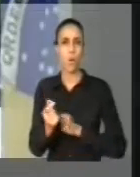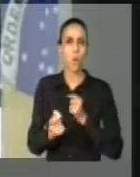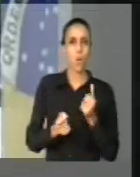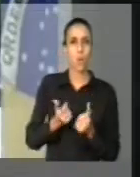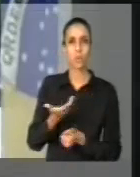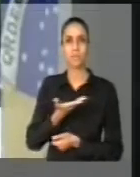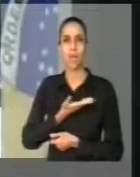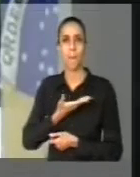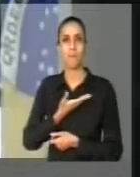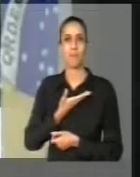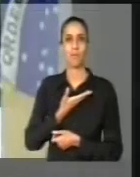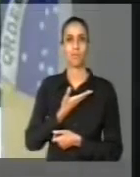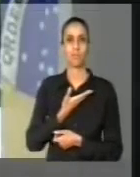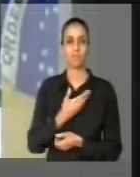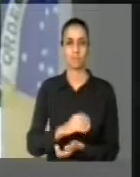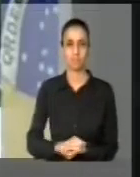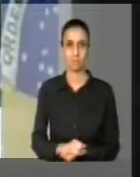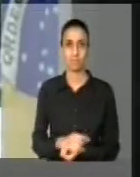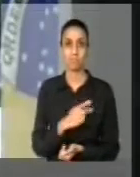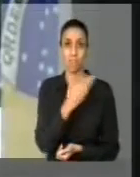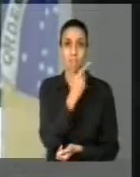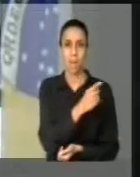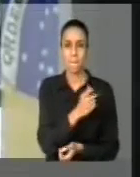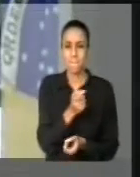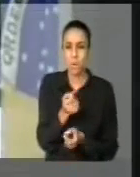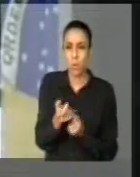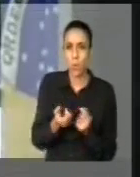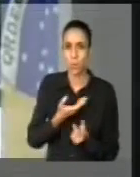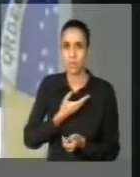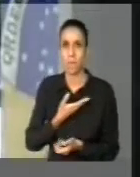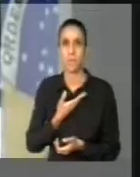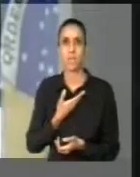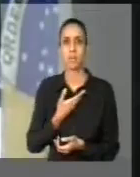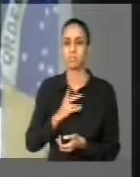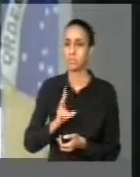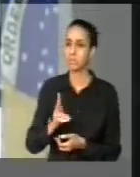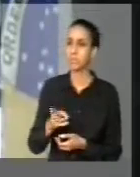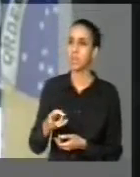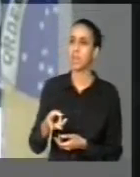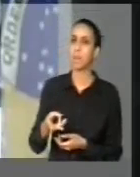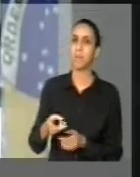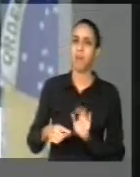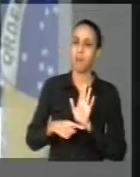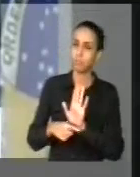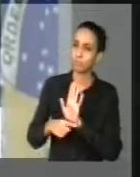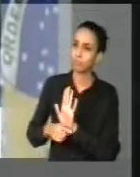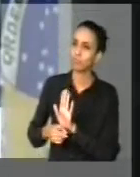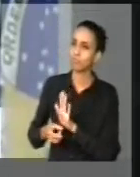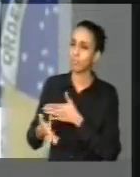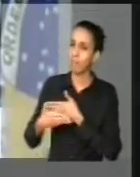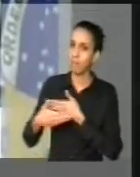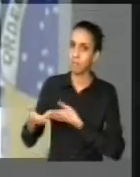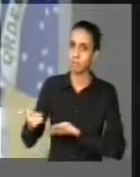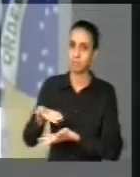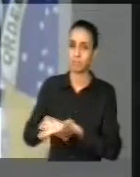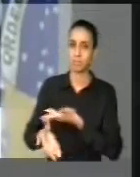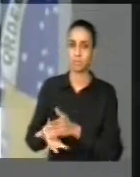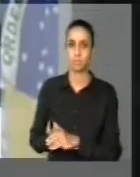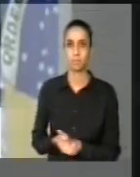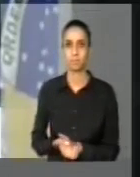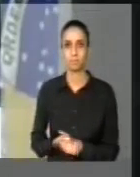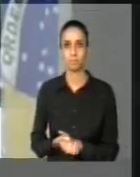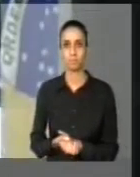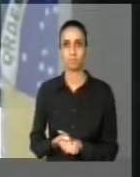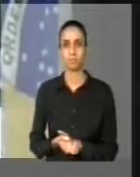venerava, os poucos ele prestigiava. Foi esse o Roberto Campos que veio a esta